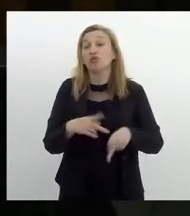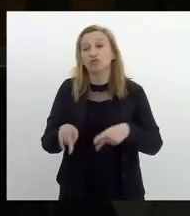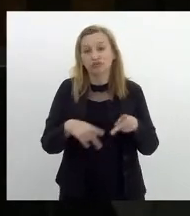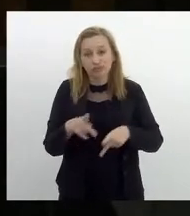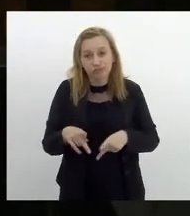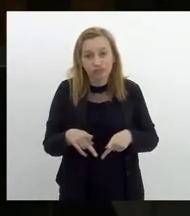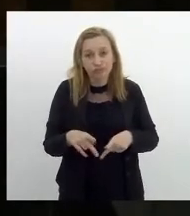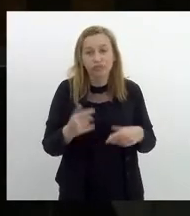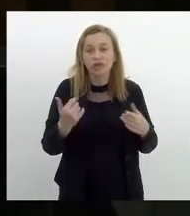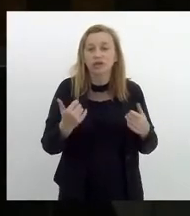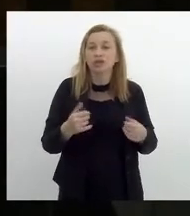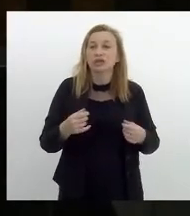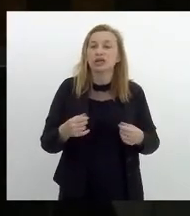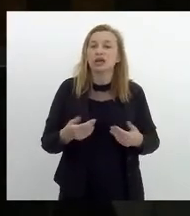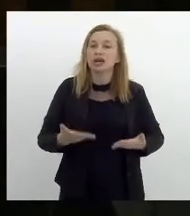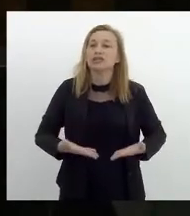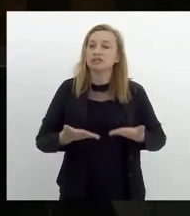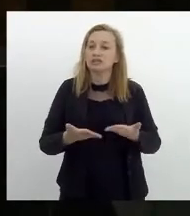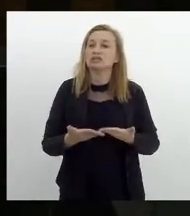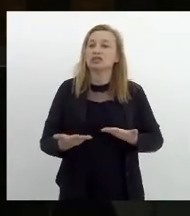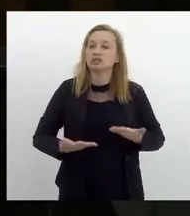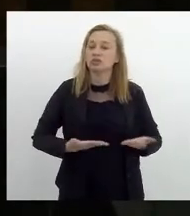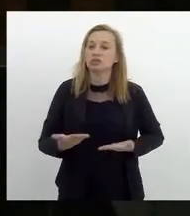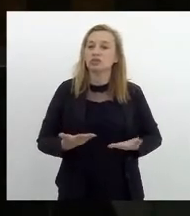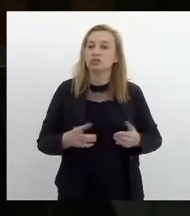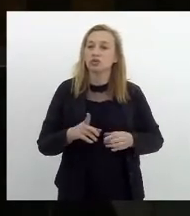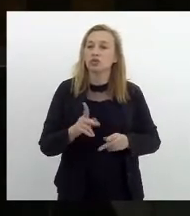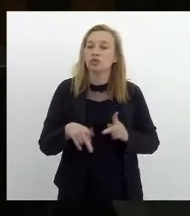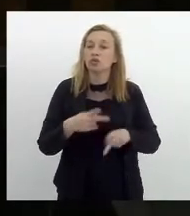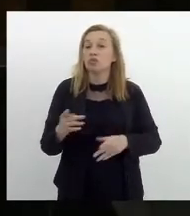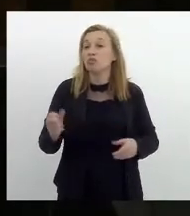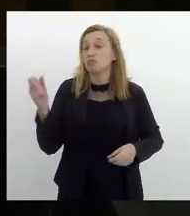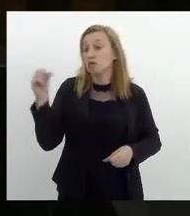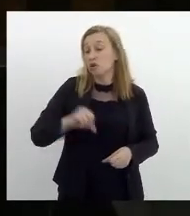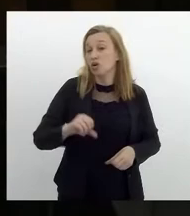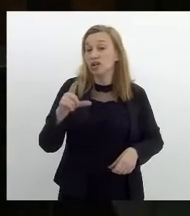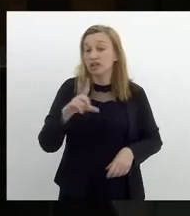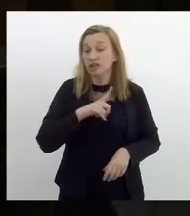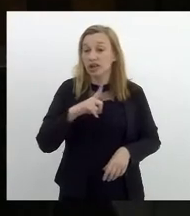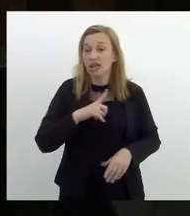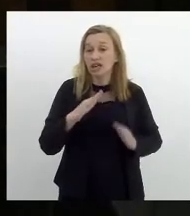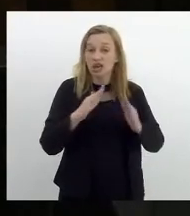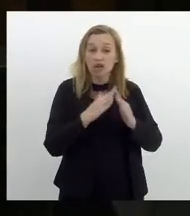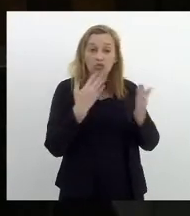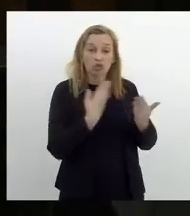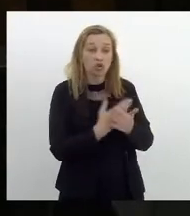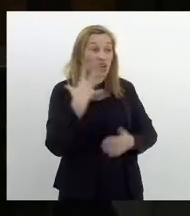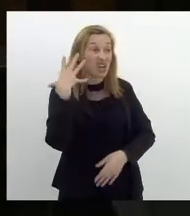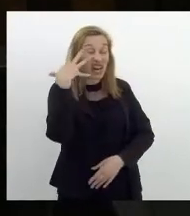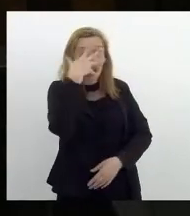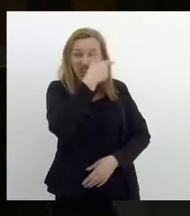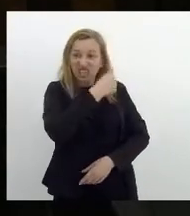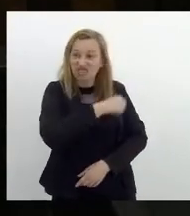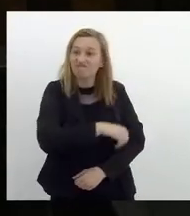Tem que estar a serviço do povo. E a pior coisa que tem é tu ver uma escola bonita,